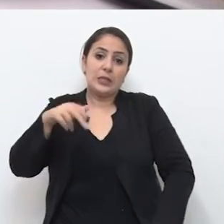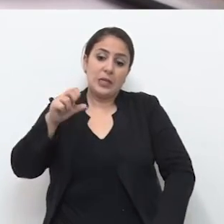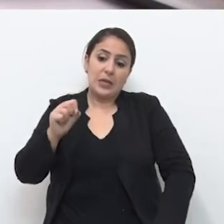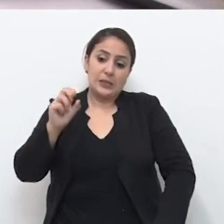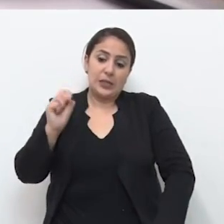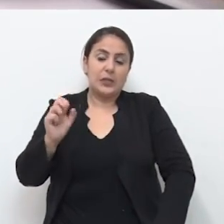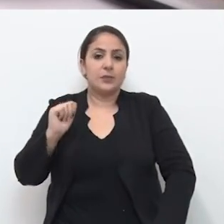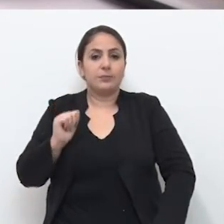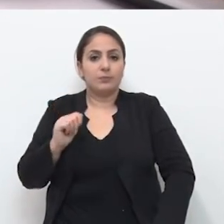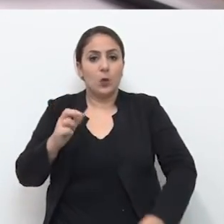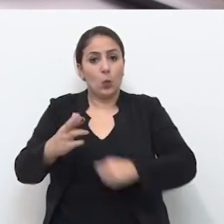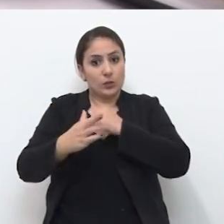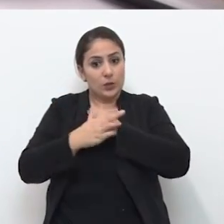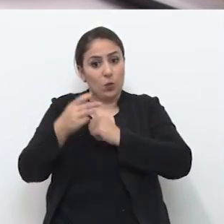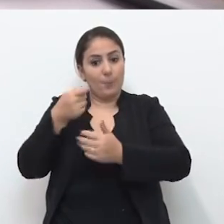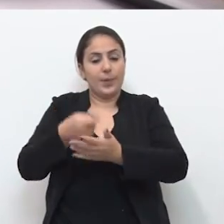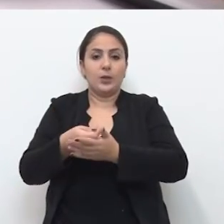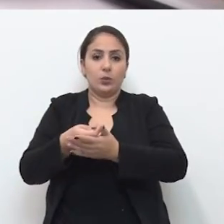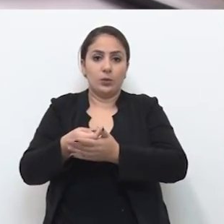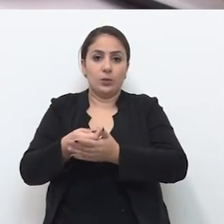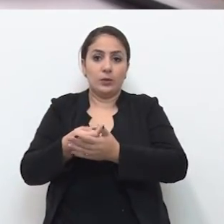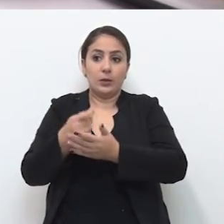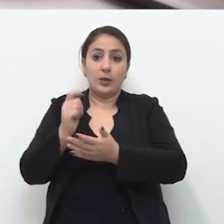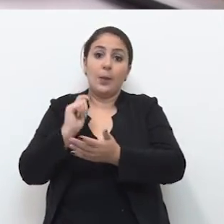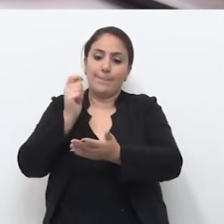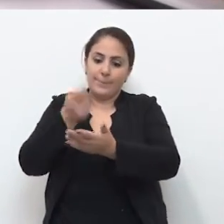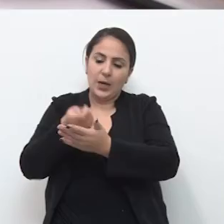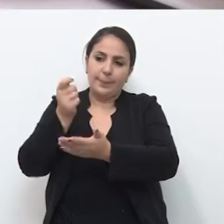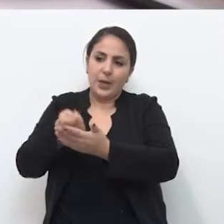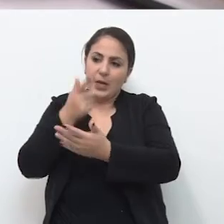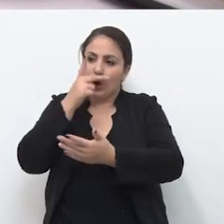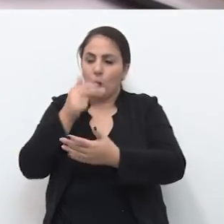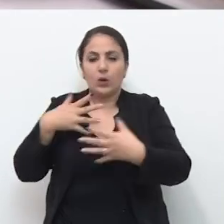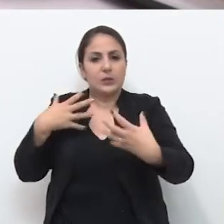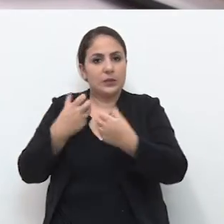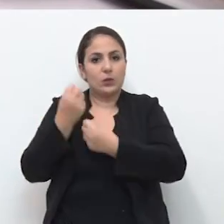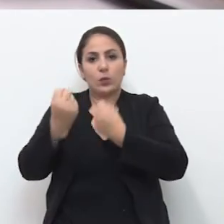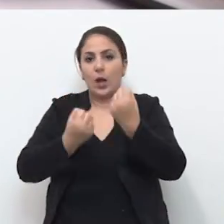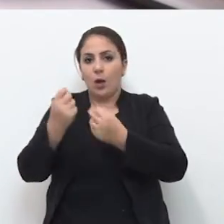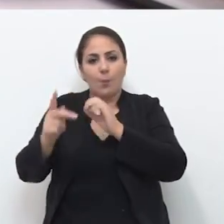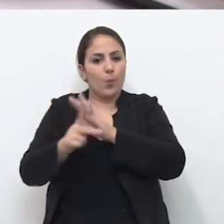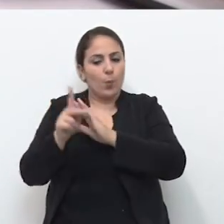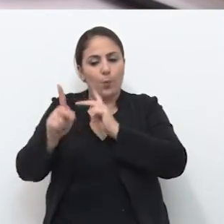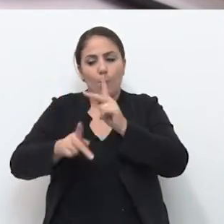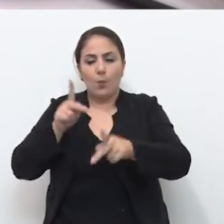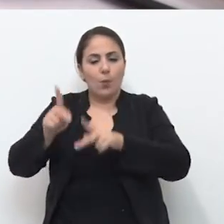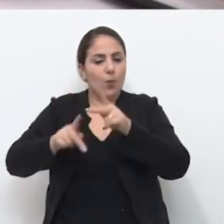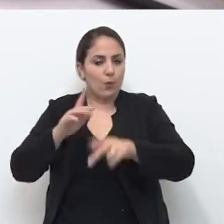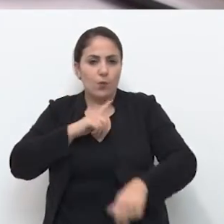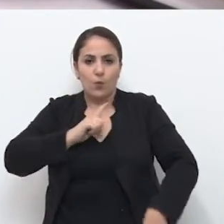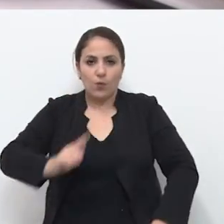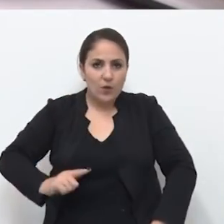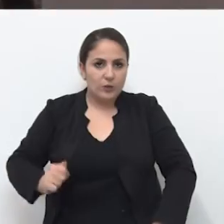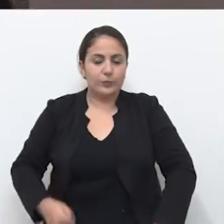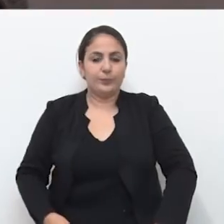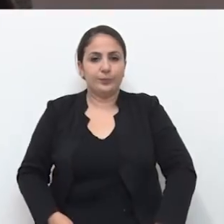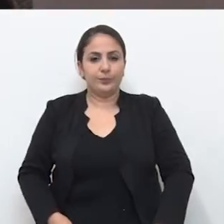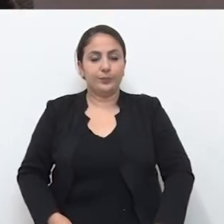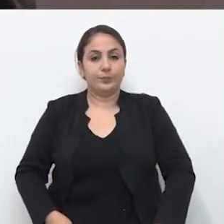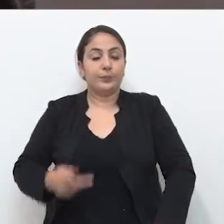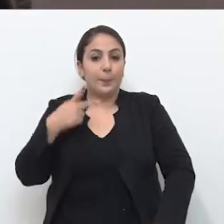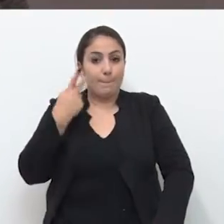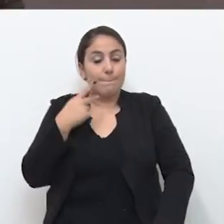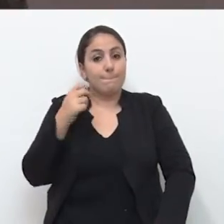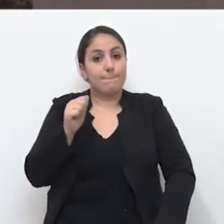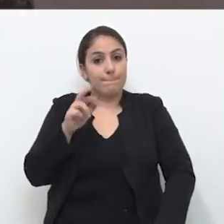INSS. O seguro obrigatório é pago, num acidente de carro, pelo povo. É dinheiro do governo.